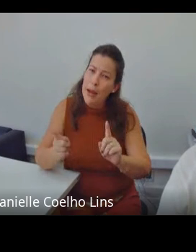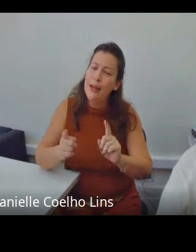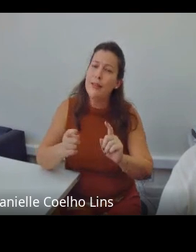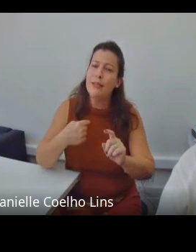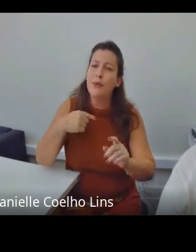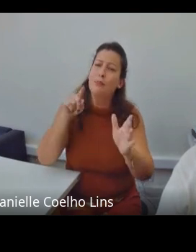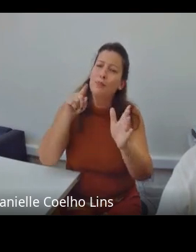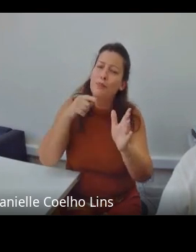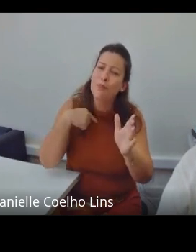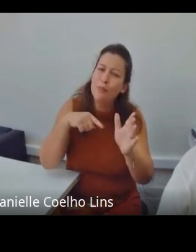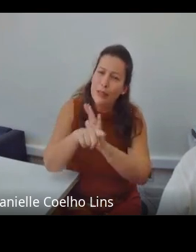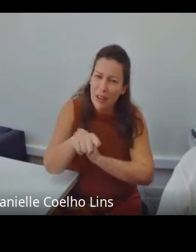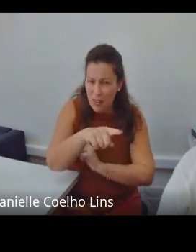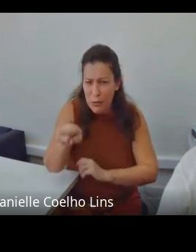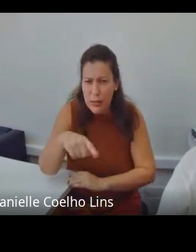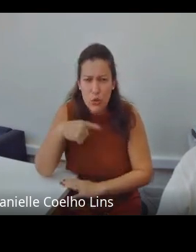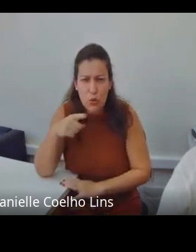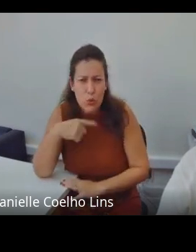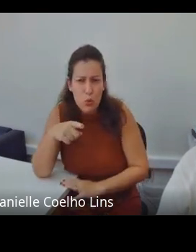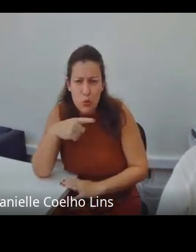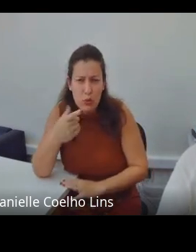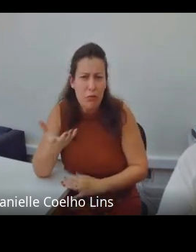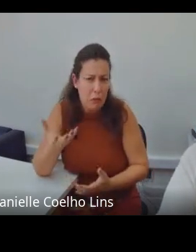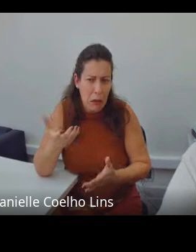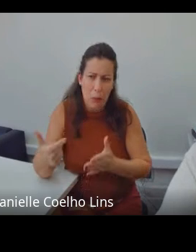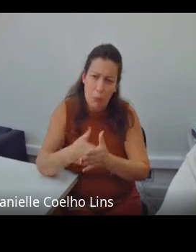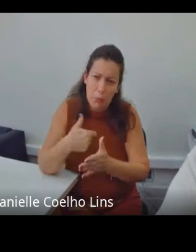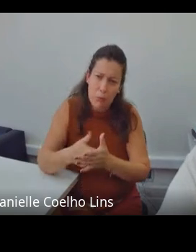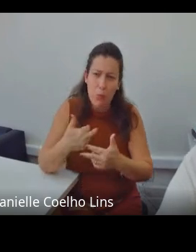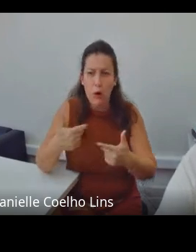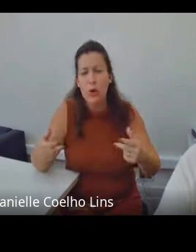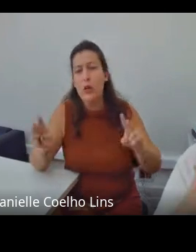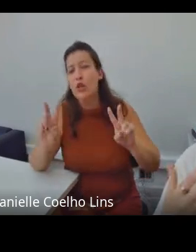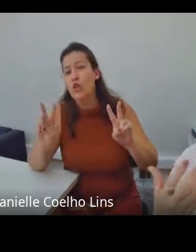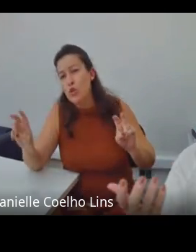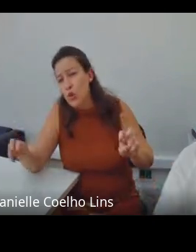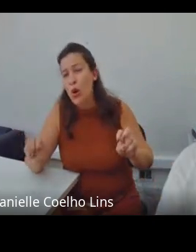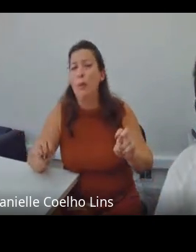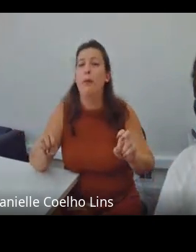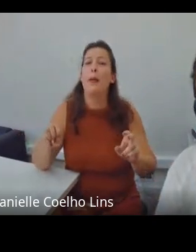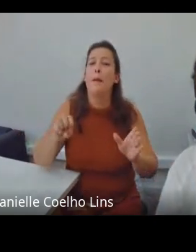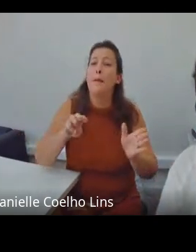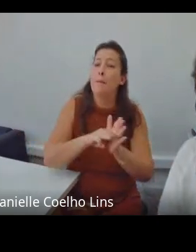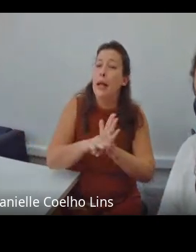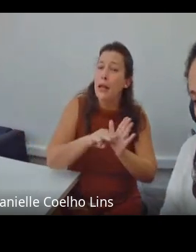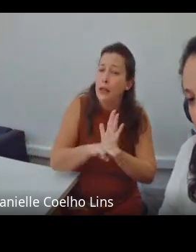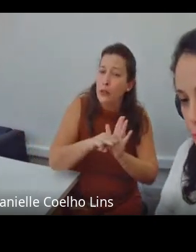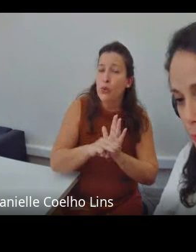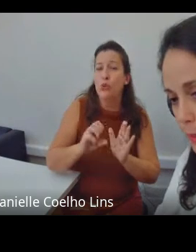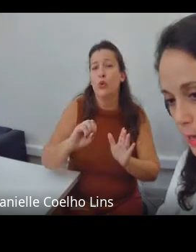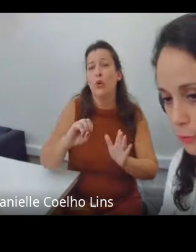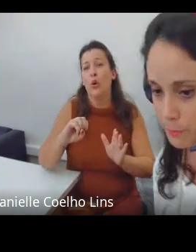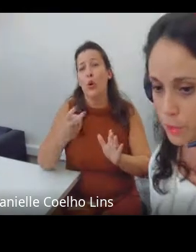vocês têm alguma dúvida em relação ao método ou a